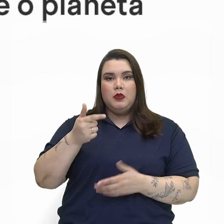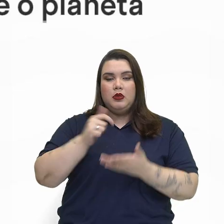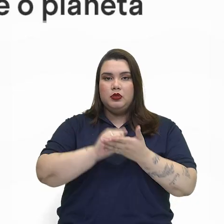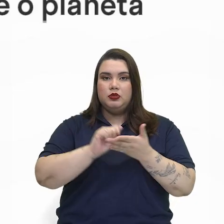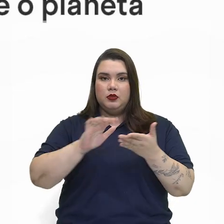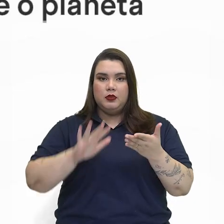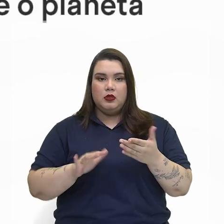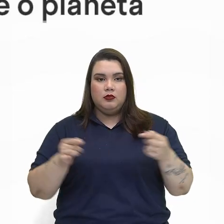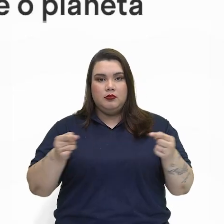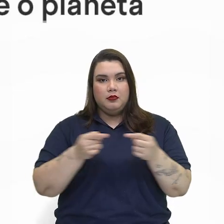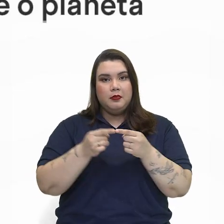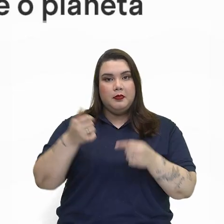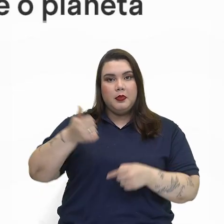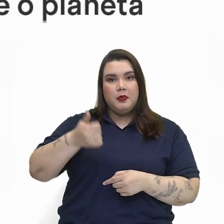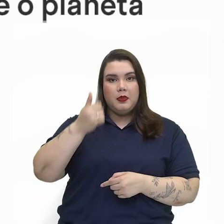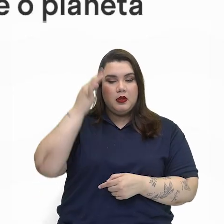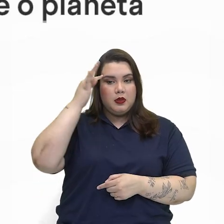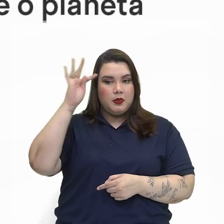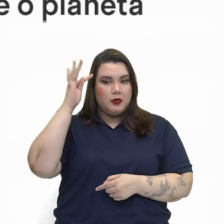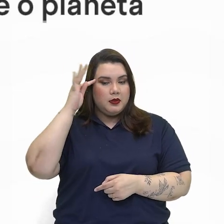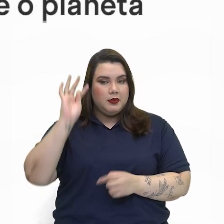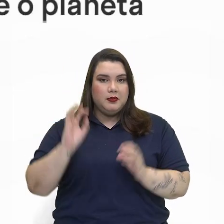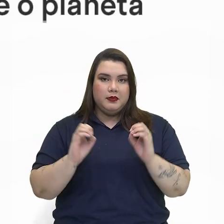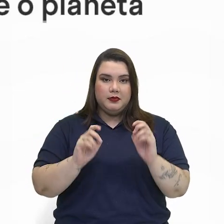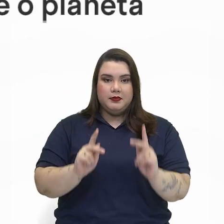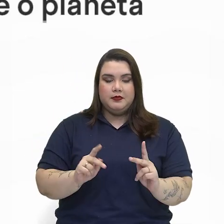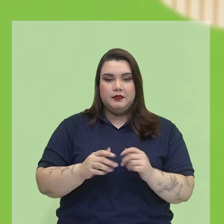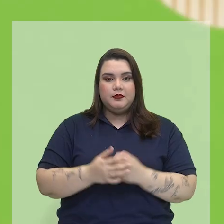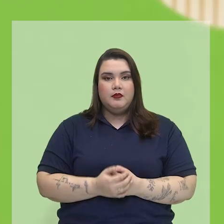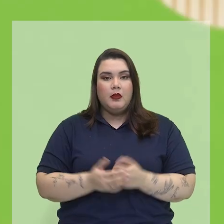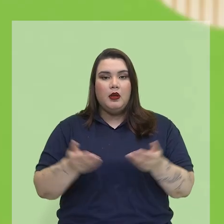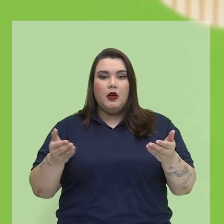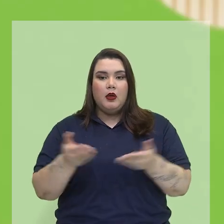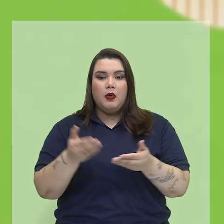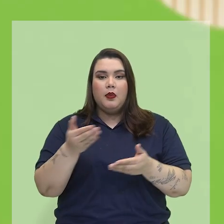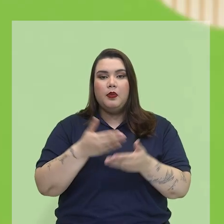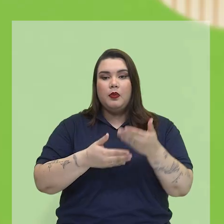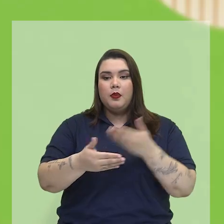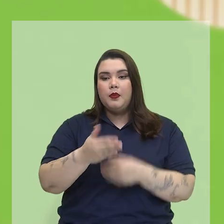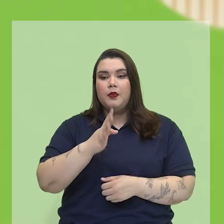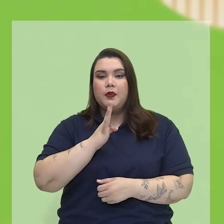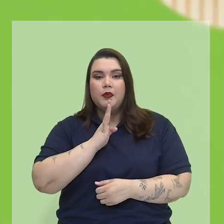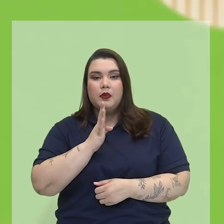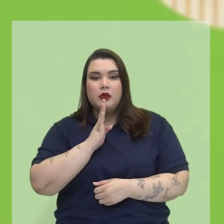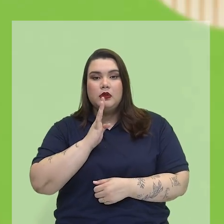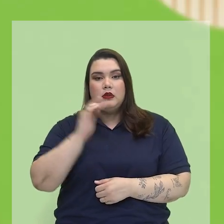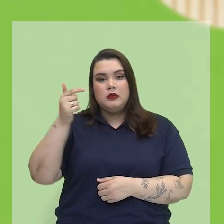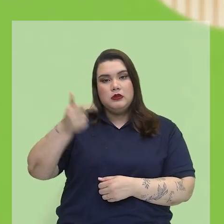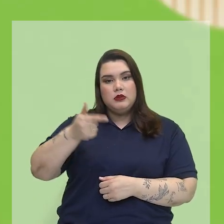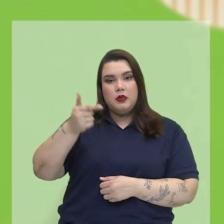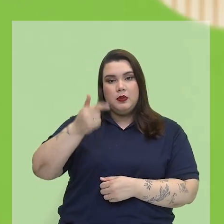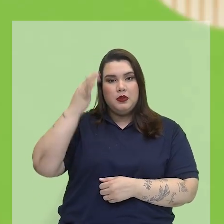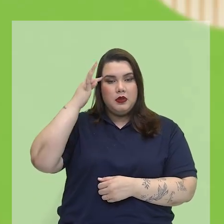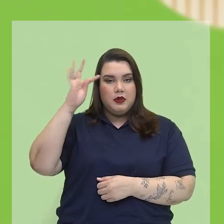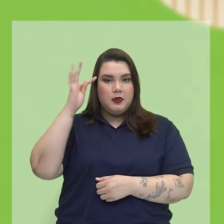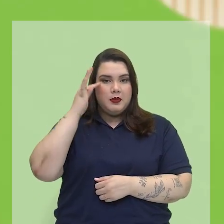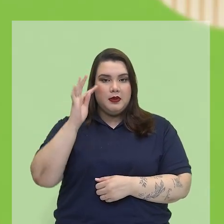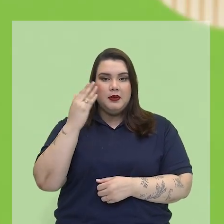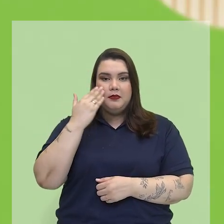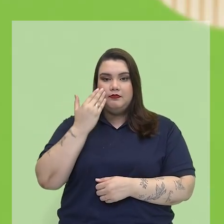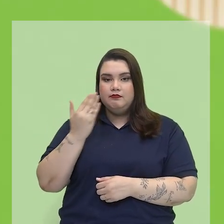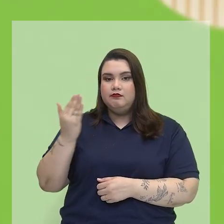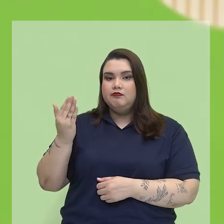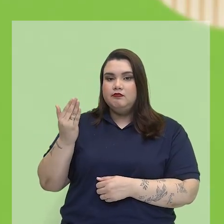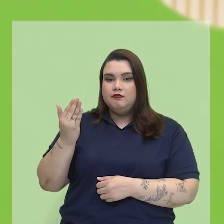a primeira lei de Kepler. Muito bem. Vamos agora, pessoal, conhecer a segunda lei de Kepler,